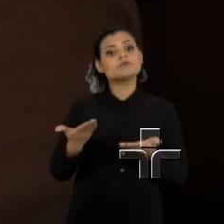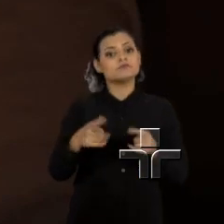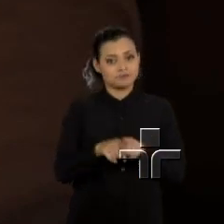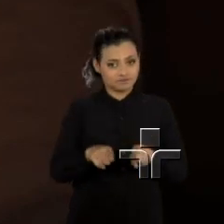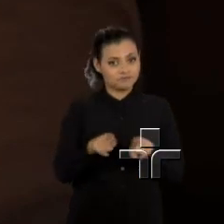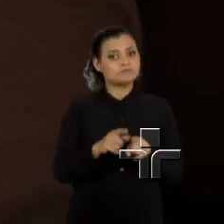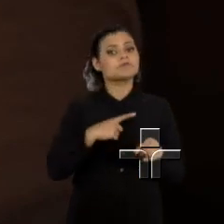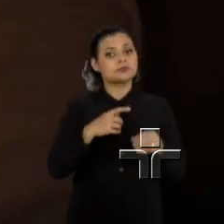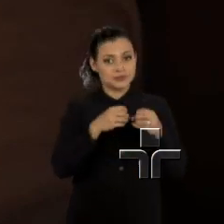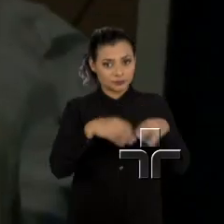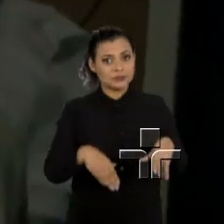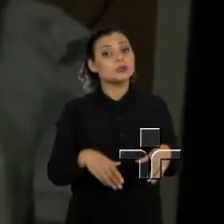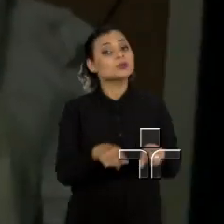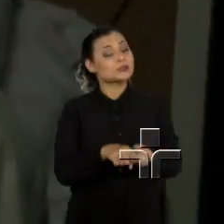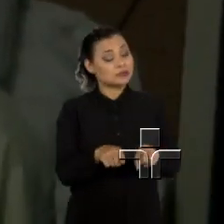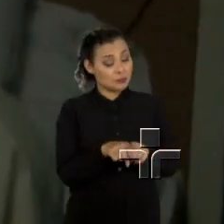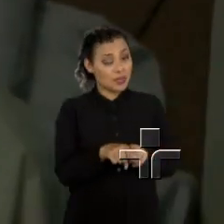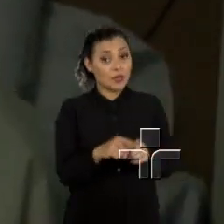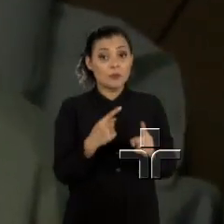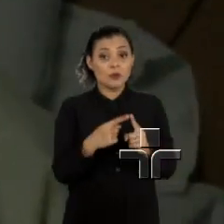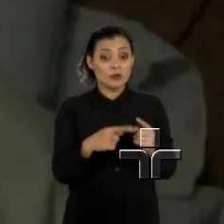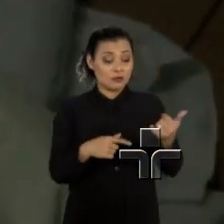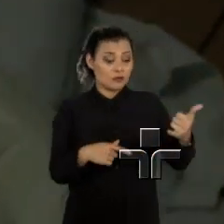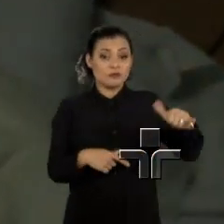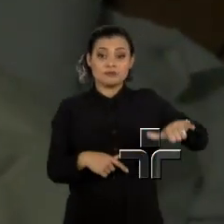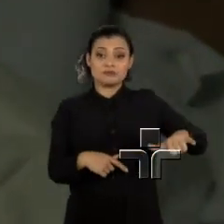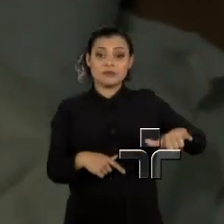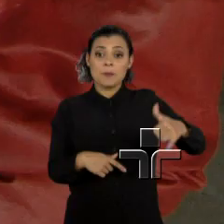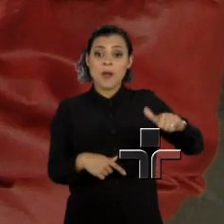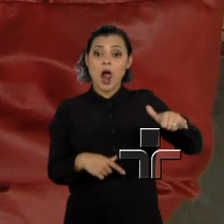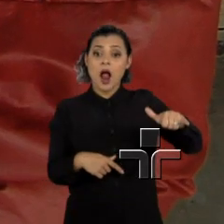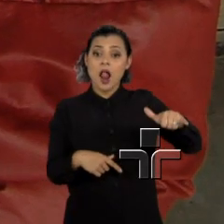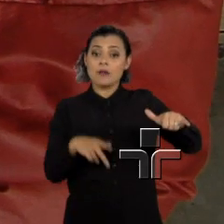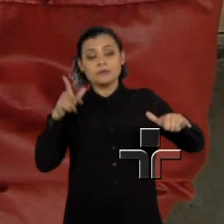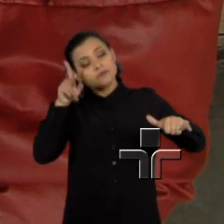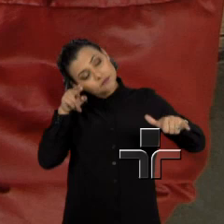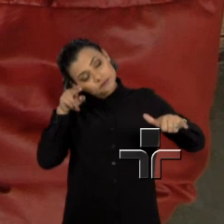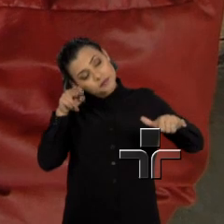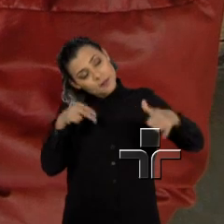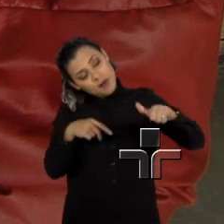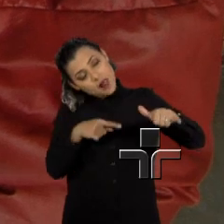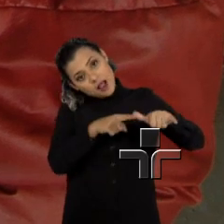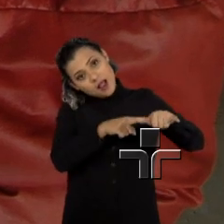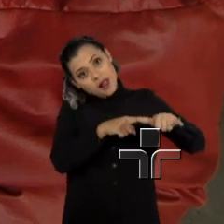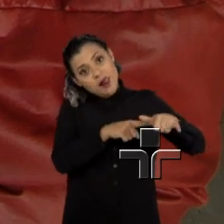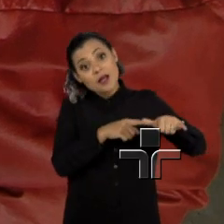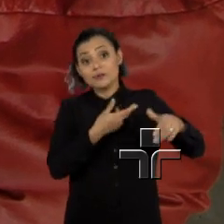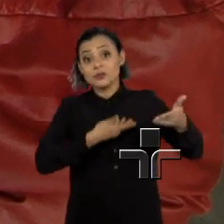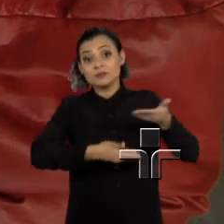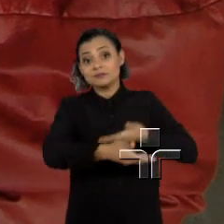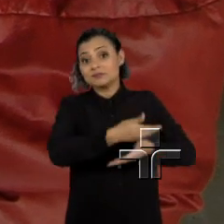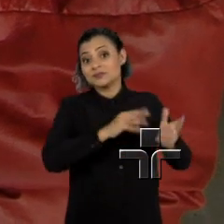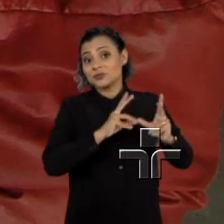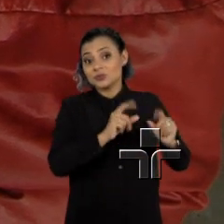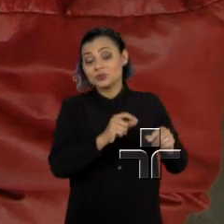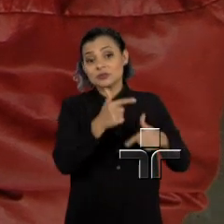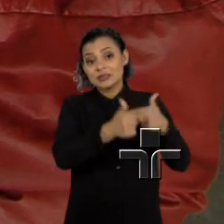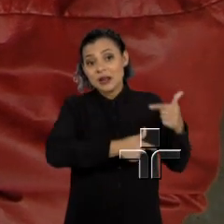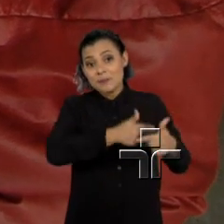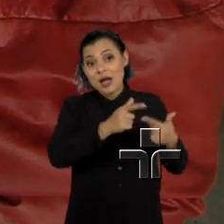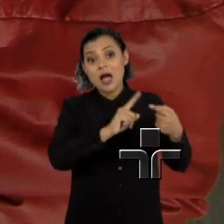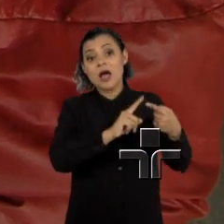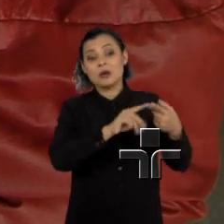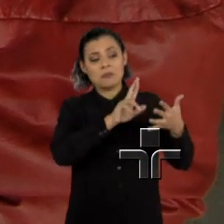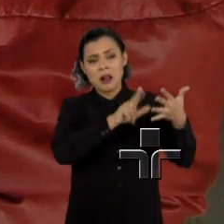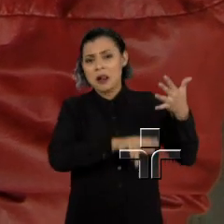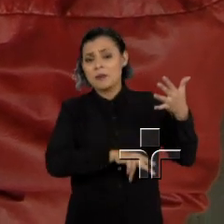também vão para a cama conosco. Do lado da cama tem um celular, que é o banco, que é a vida social, que é o trabalho, e